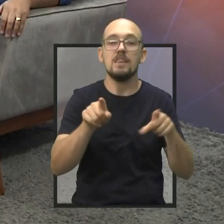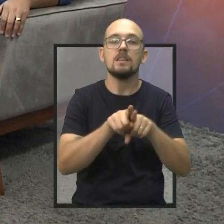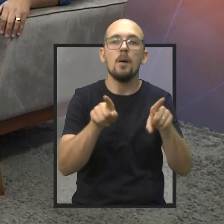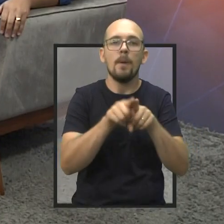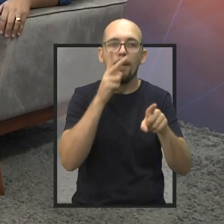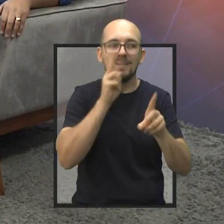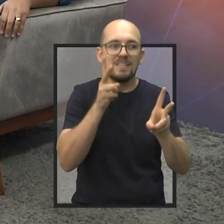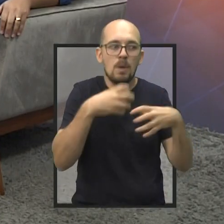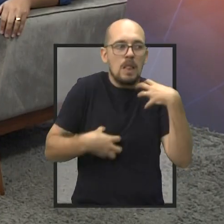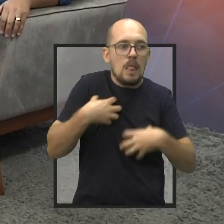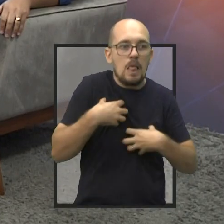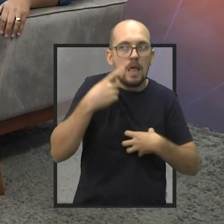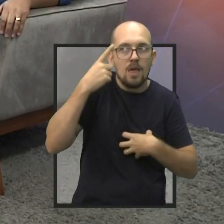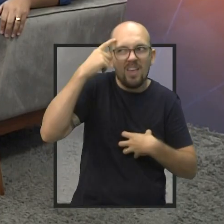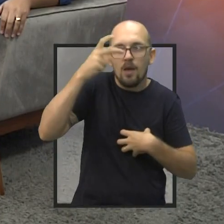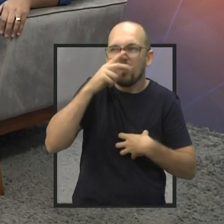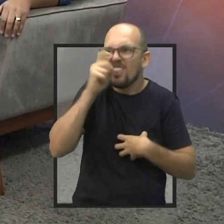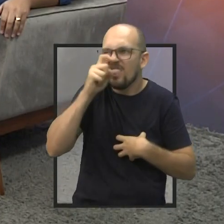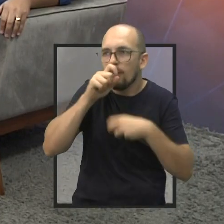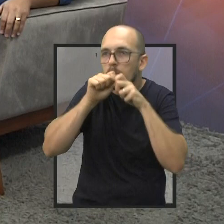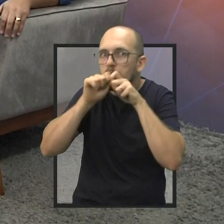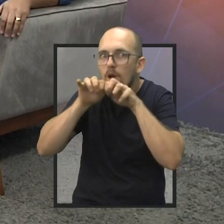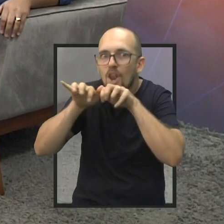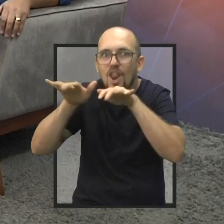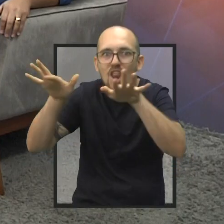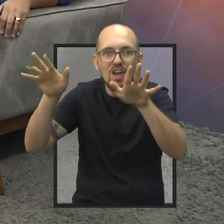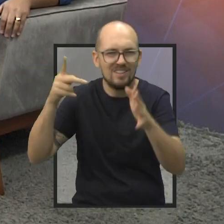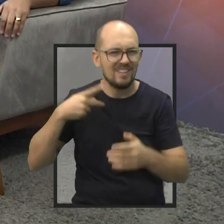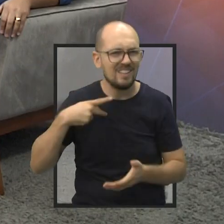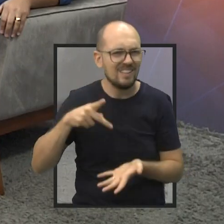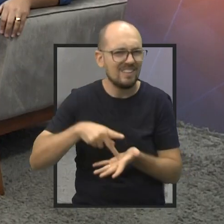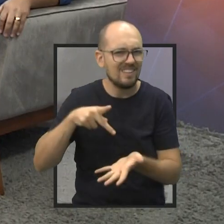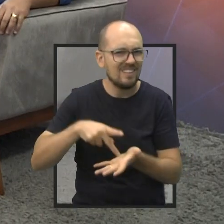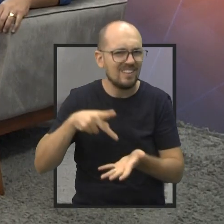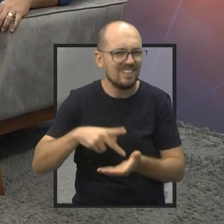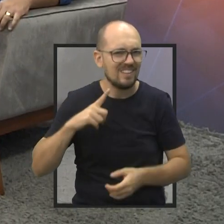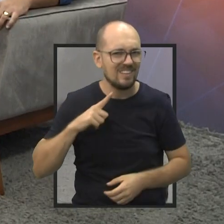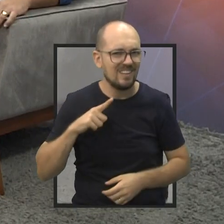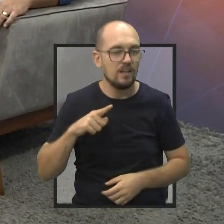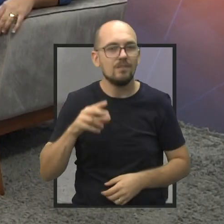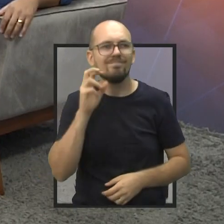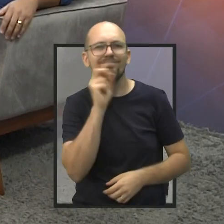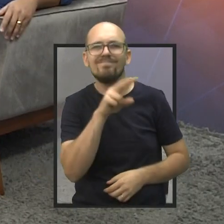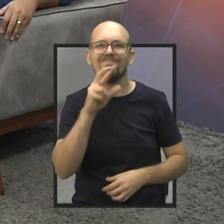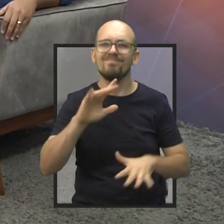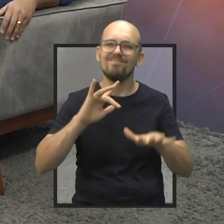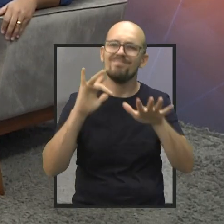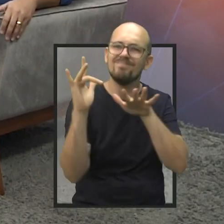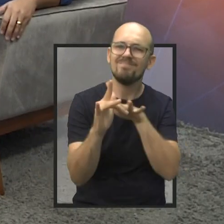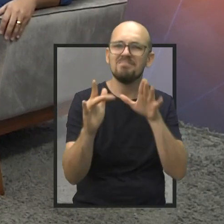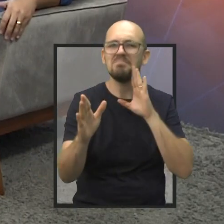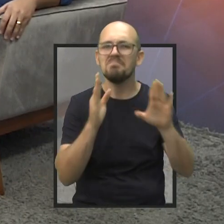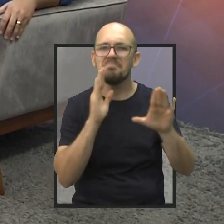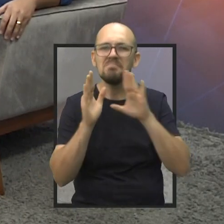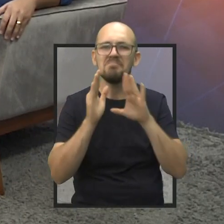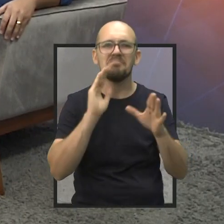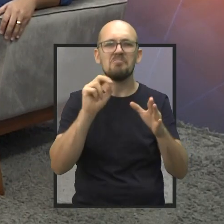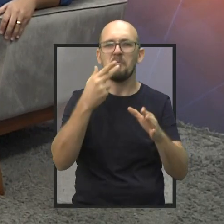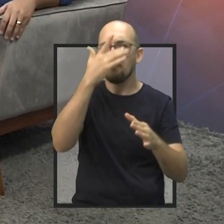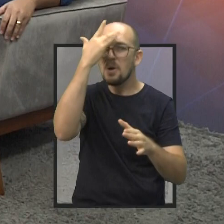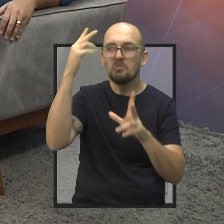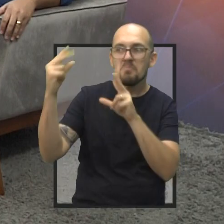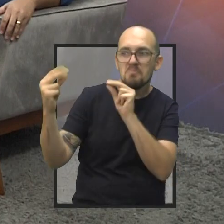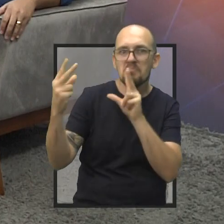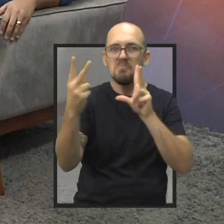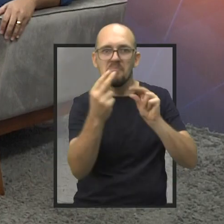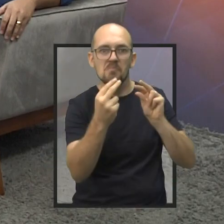seguido por boatos, por especulações, né? Esse é o grande problema. A gente tem visto, inclusive, nas redes sociais e comentando com as pessoas aqui da cidade de